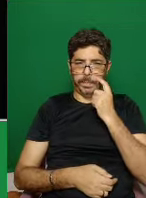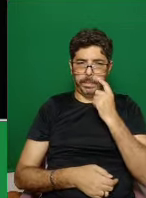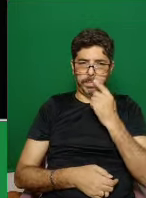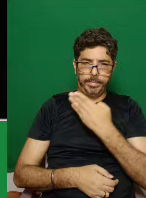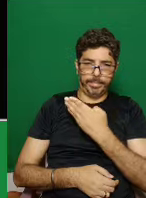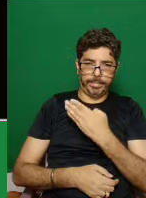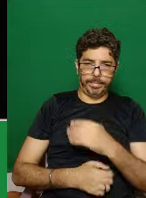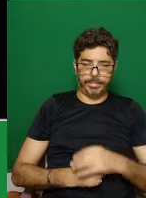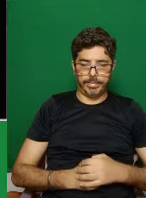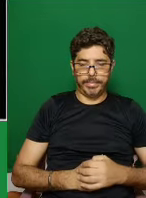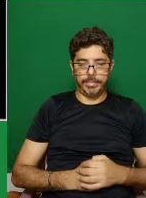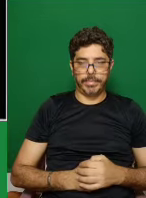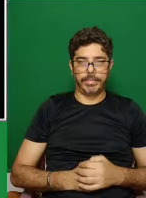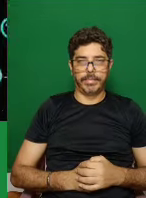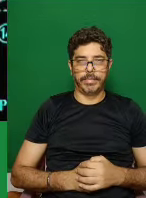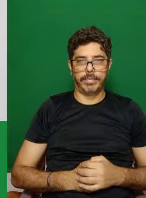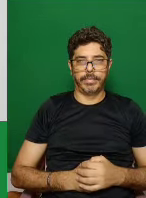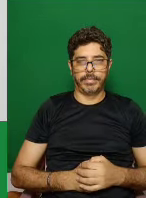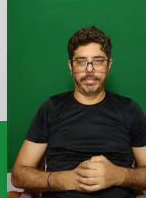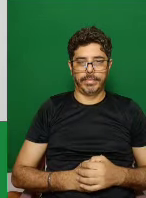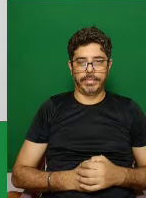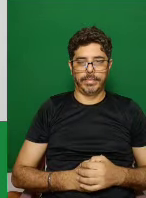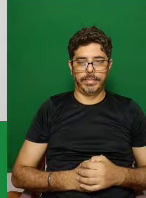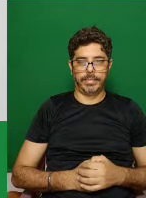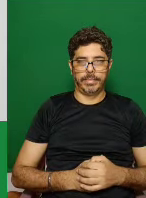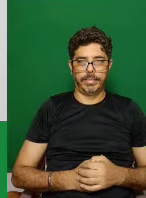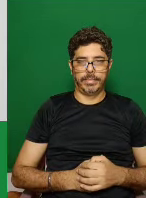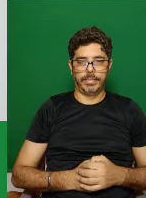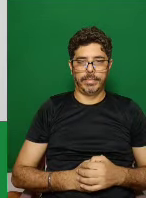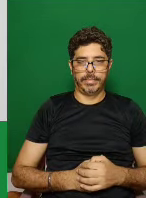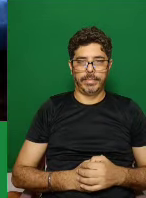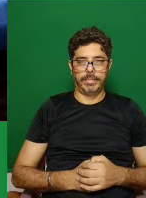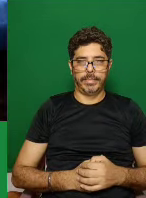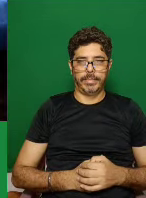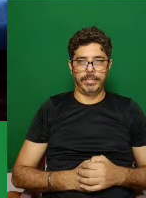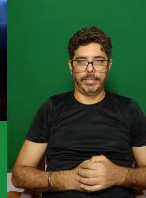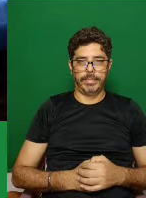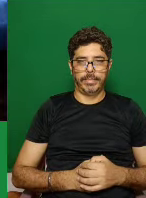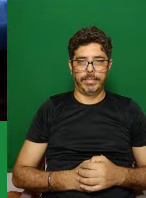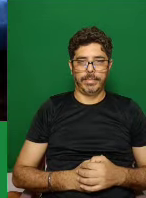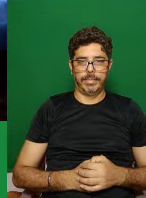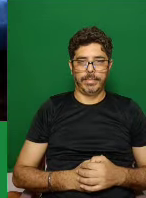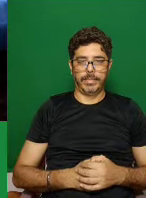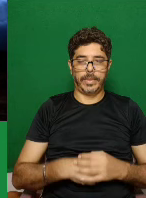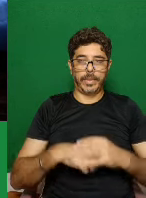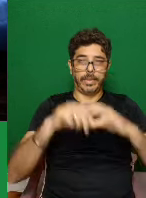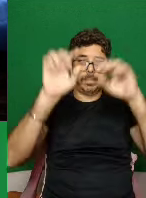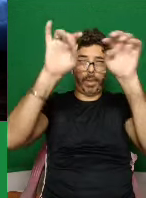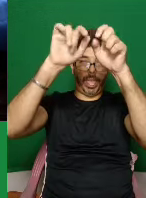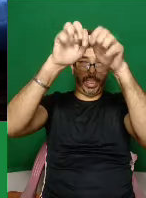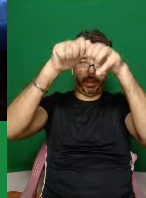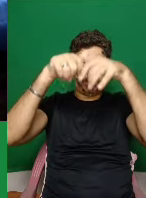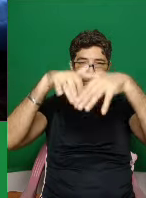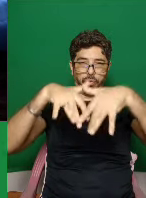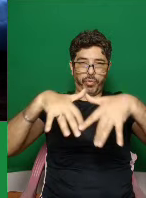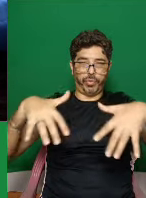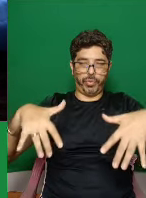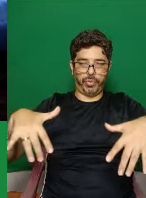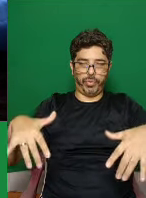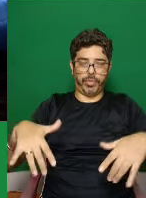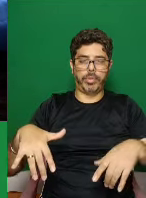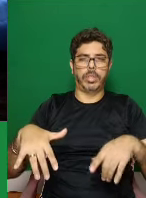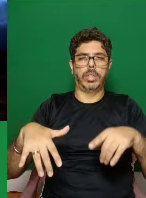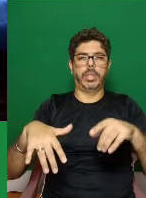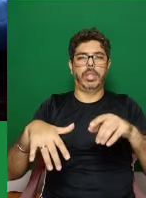em etapas discretas, cada uma com cerca de 50 metros de comprimento. Por conta da descarga, os elétrons são liberados